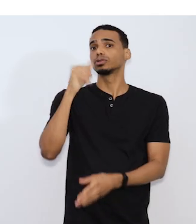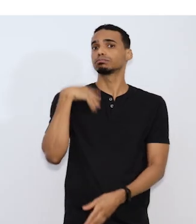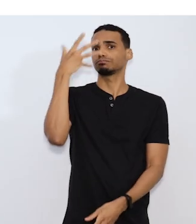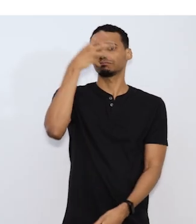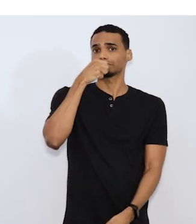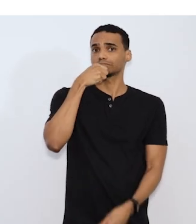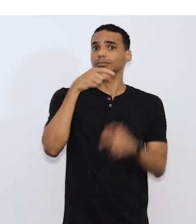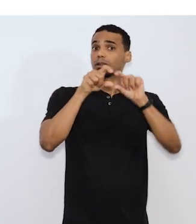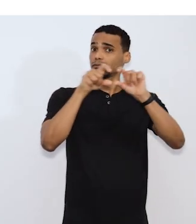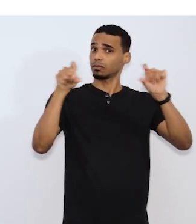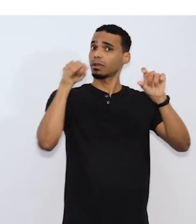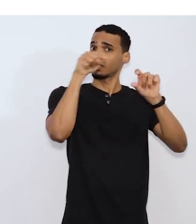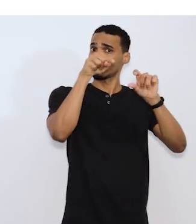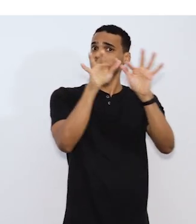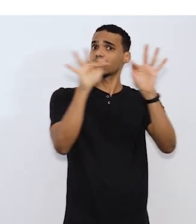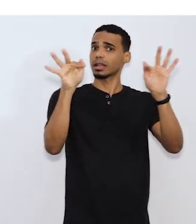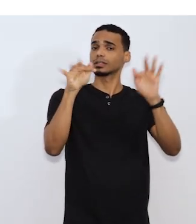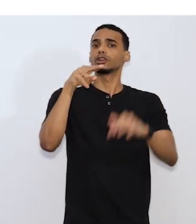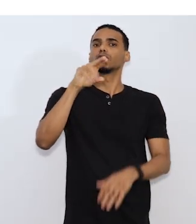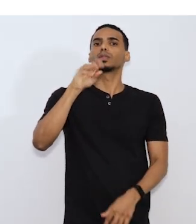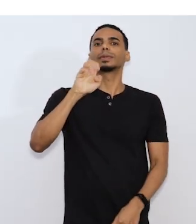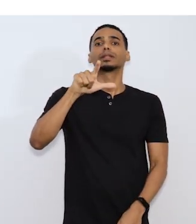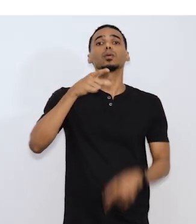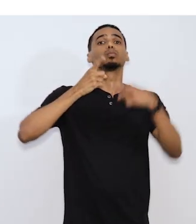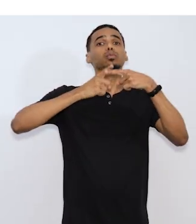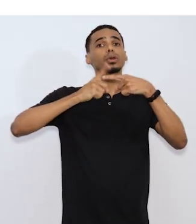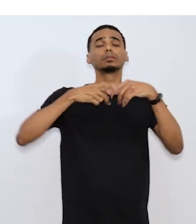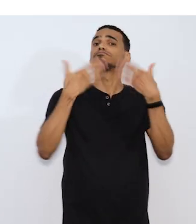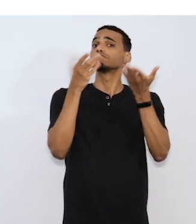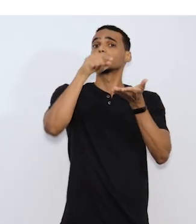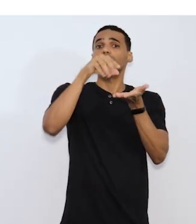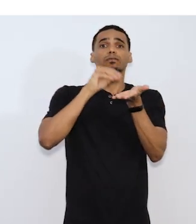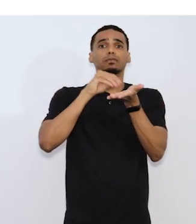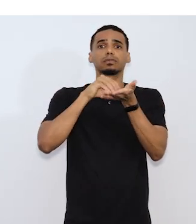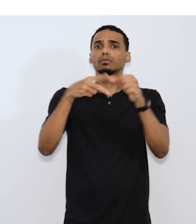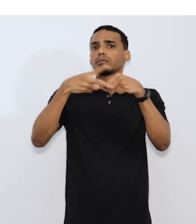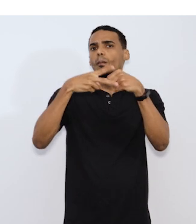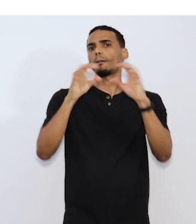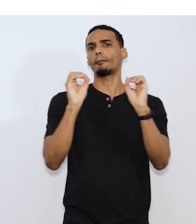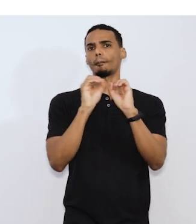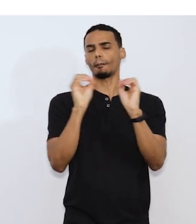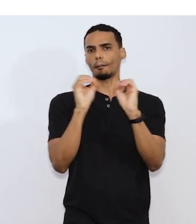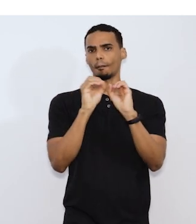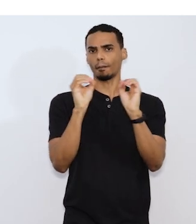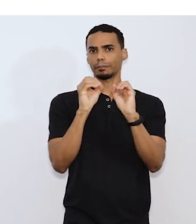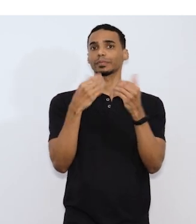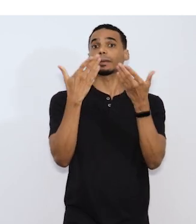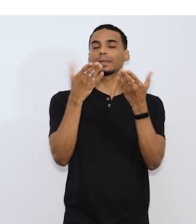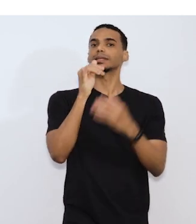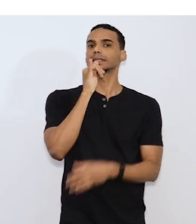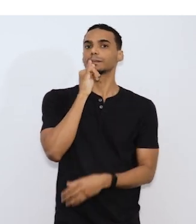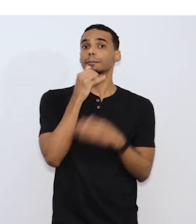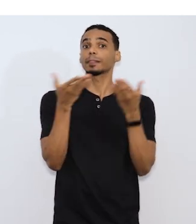é uma frase nominal. Por que é uma frase nominal? Porque não possui verbo. Agora, quando eu